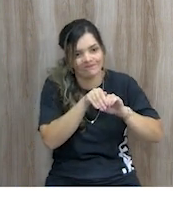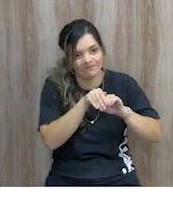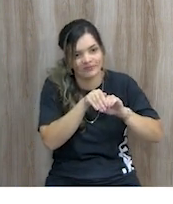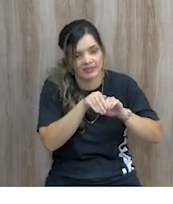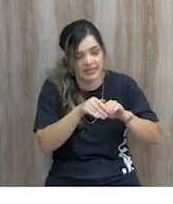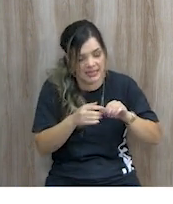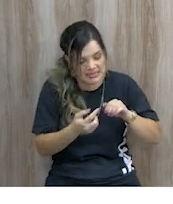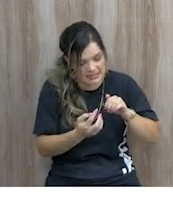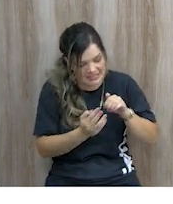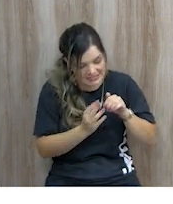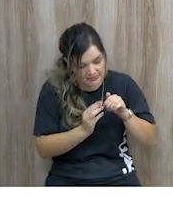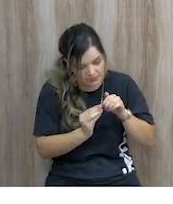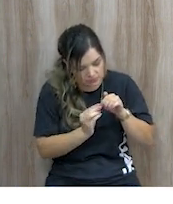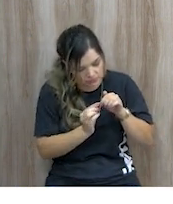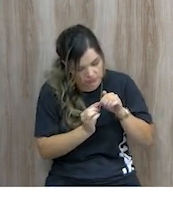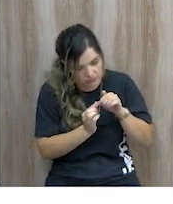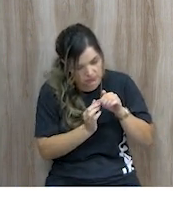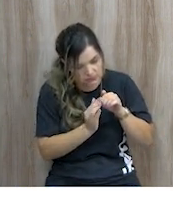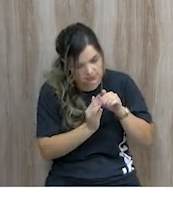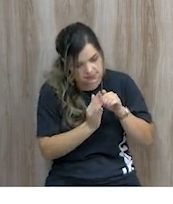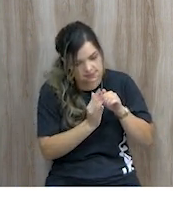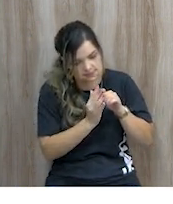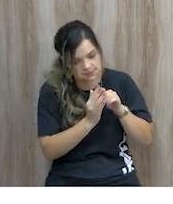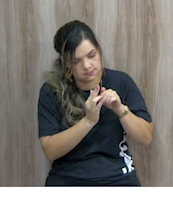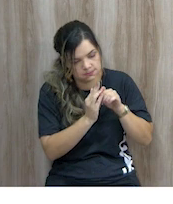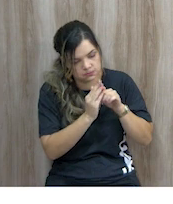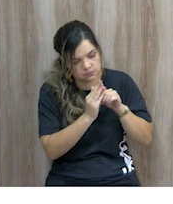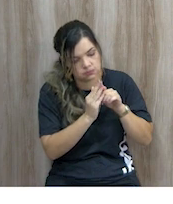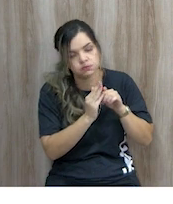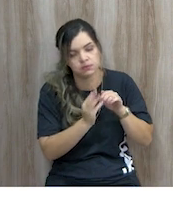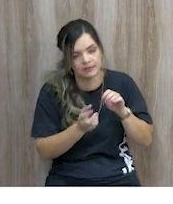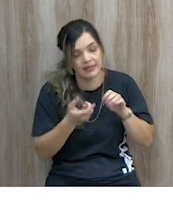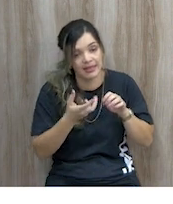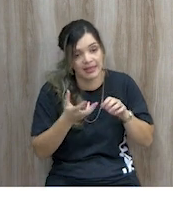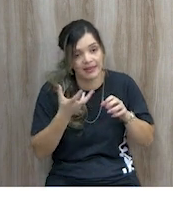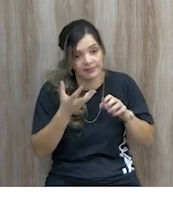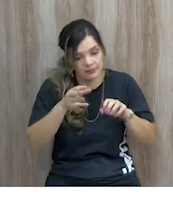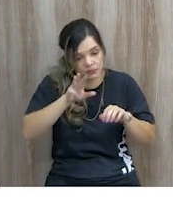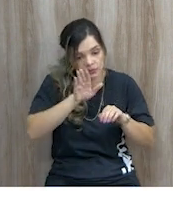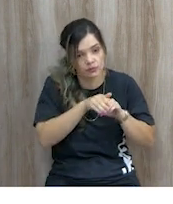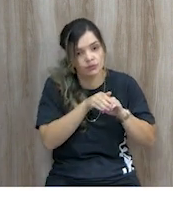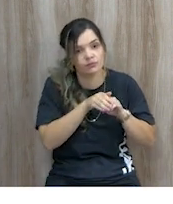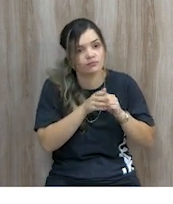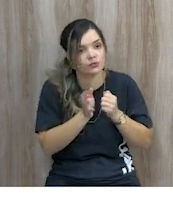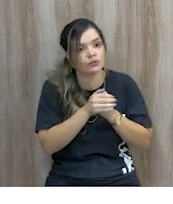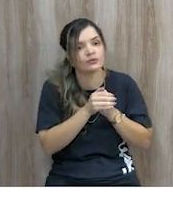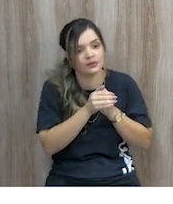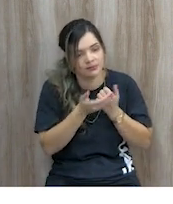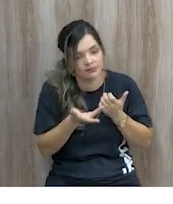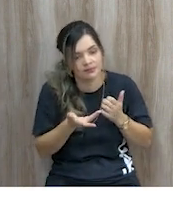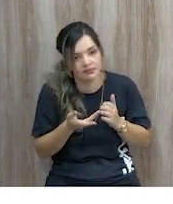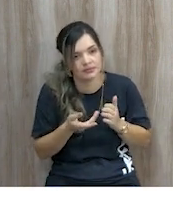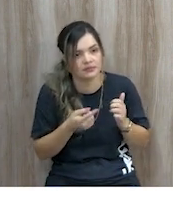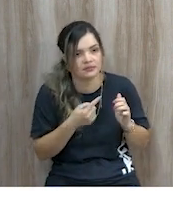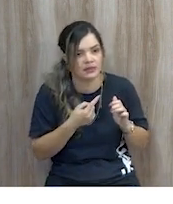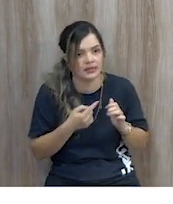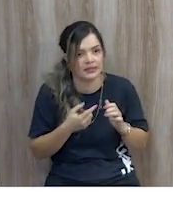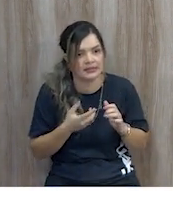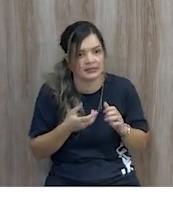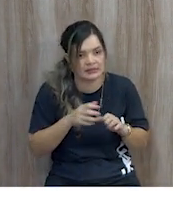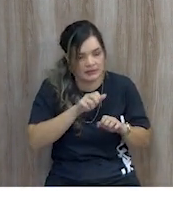então, descola total no começo, no parcial ali no fundo de vestíbulo, traz